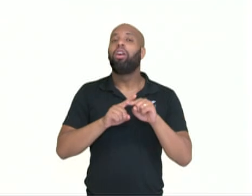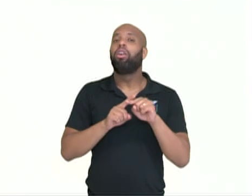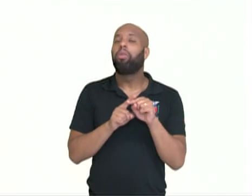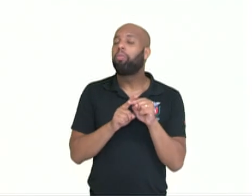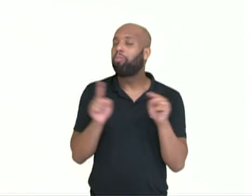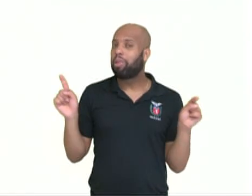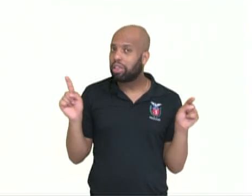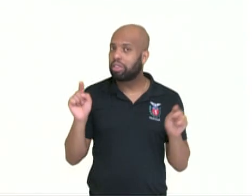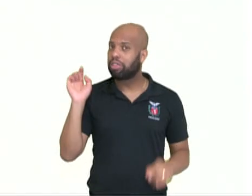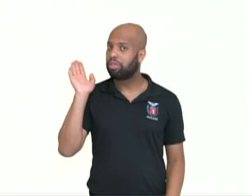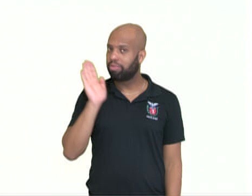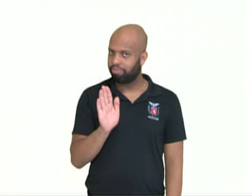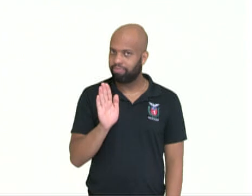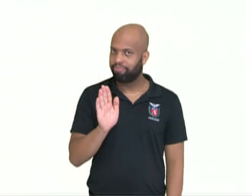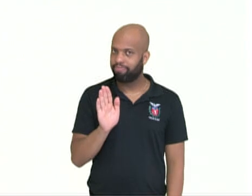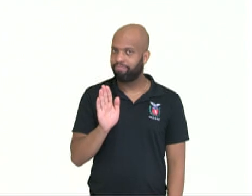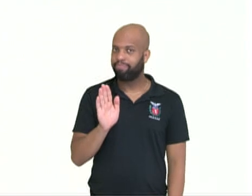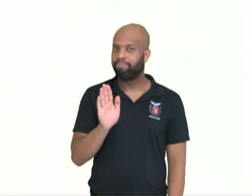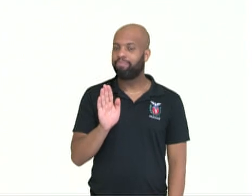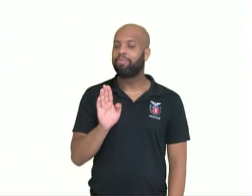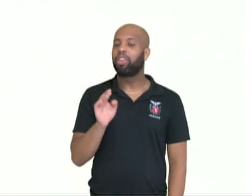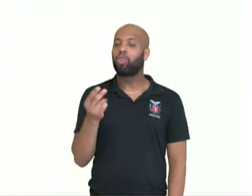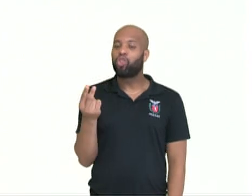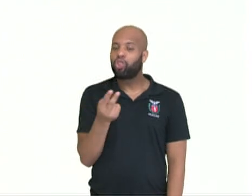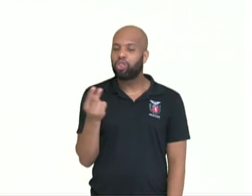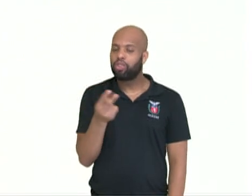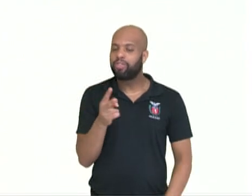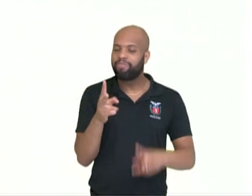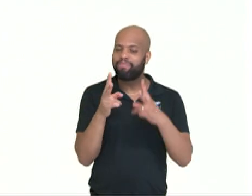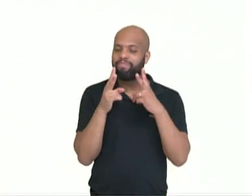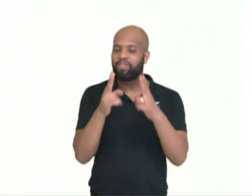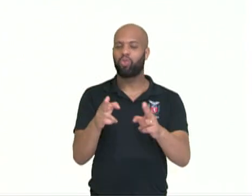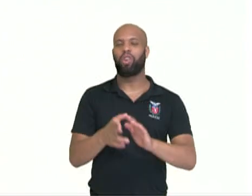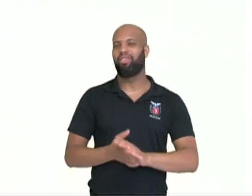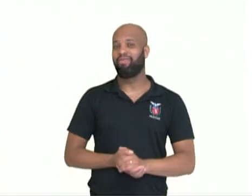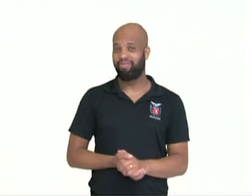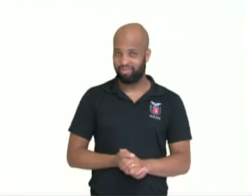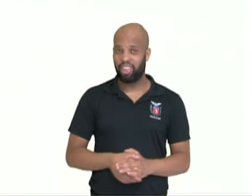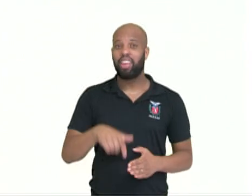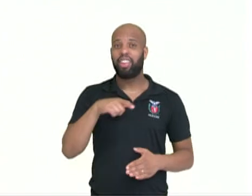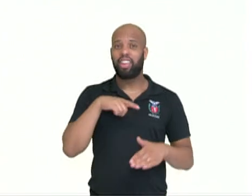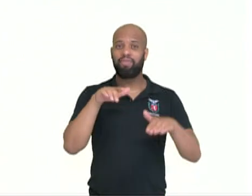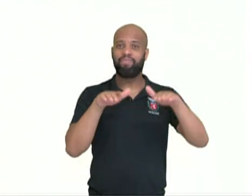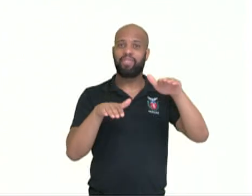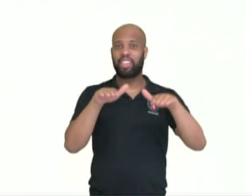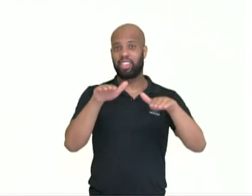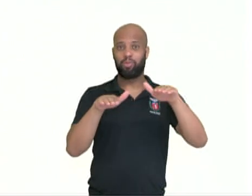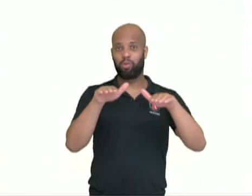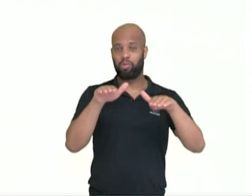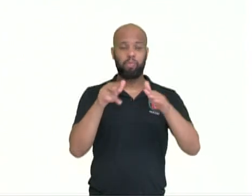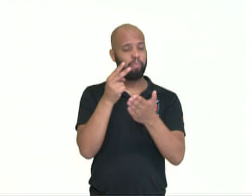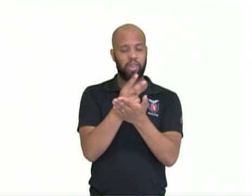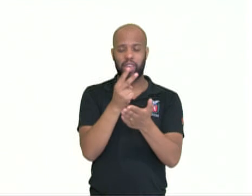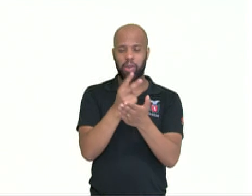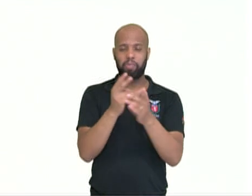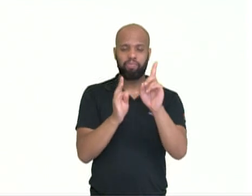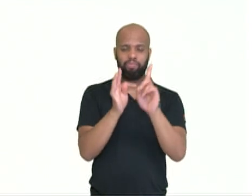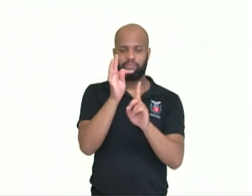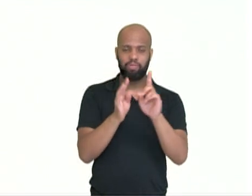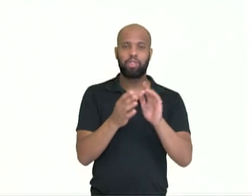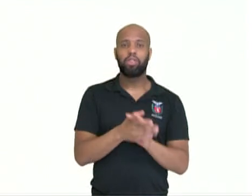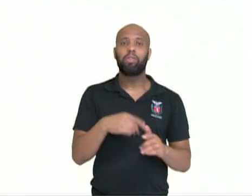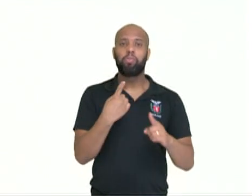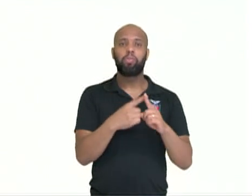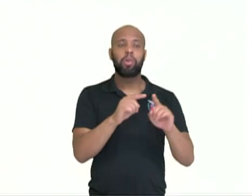Mas é. Né? Então, estão em equilíbrio térmico por quê? Tanto a porta